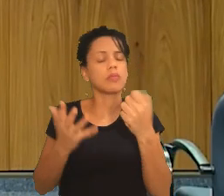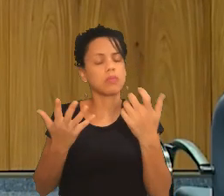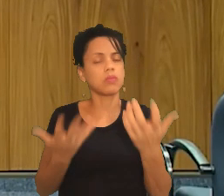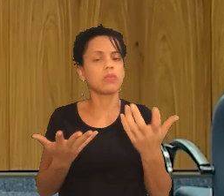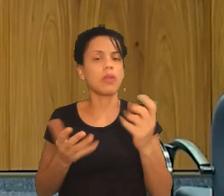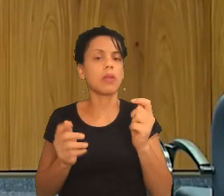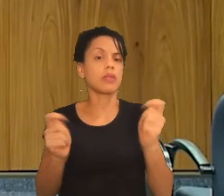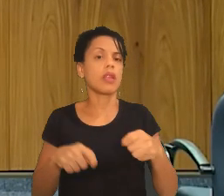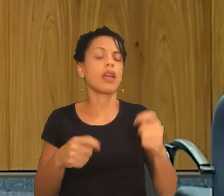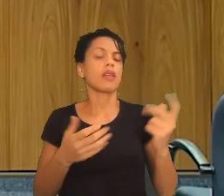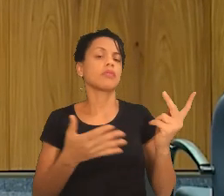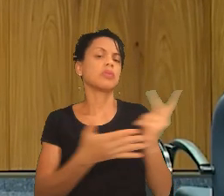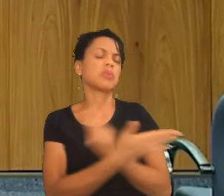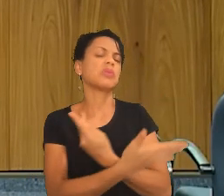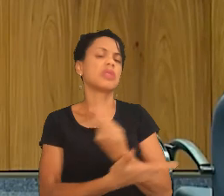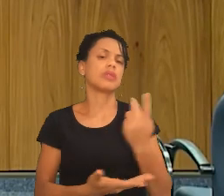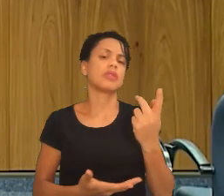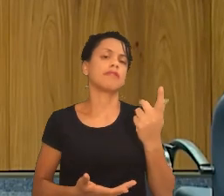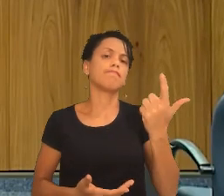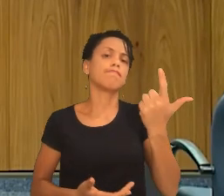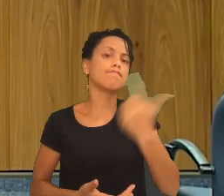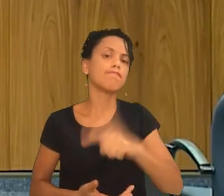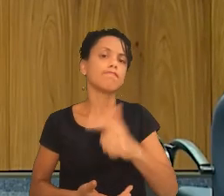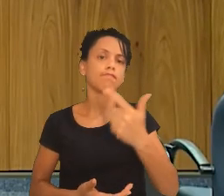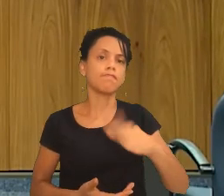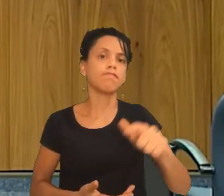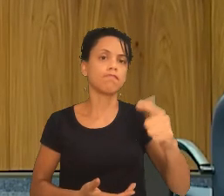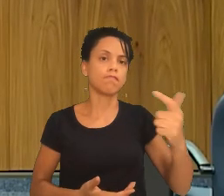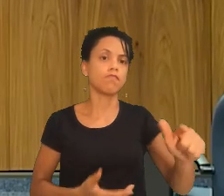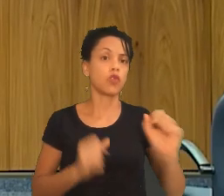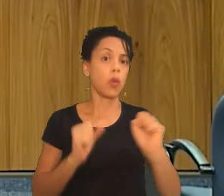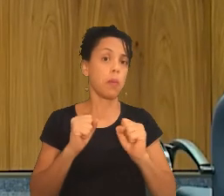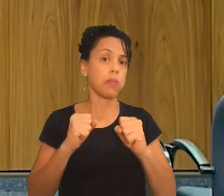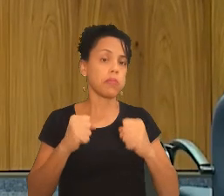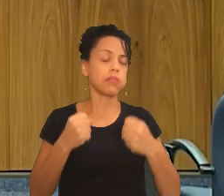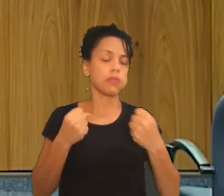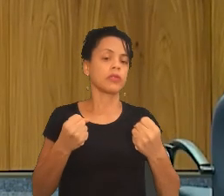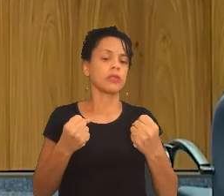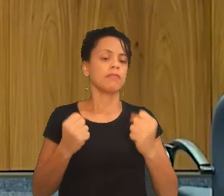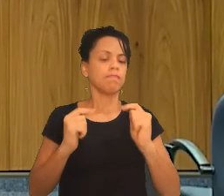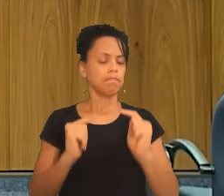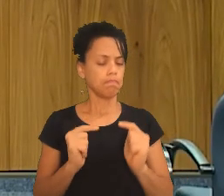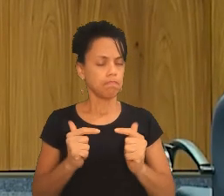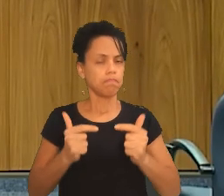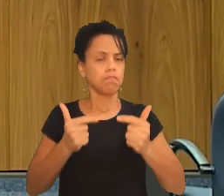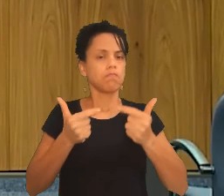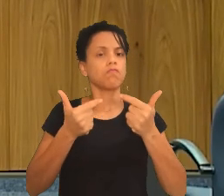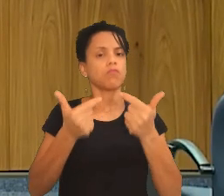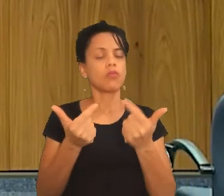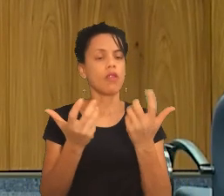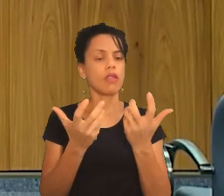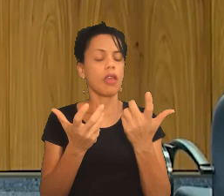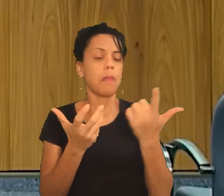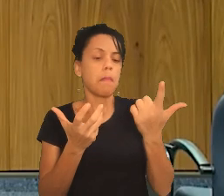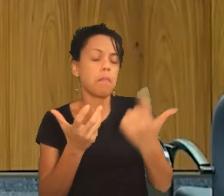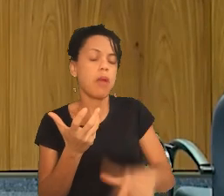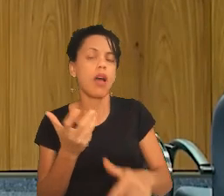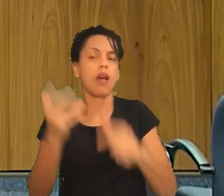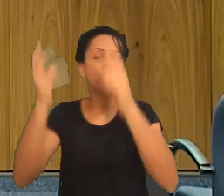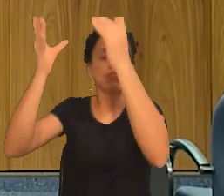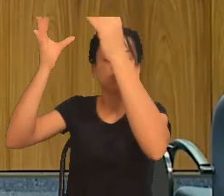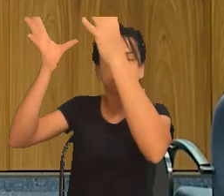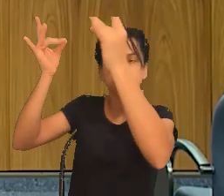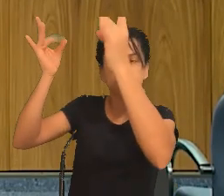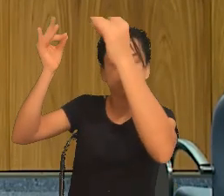acontecer mais, né? Mas um esforço maior como esse, né, de tentar fazer uma síntese, ele se torna,